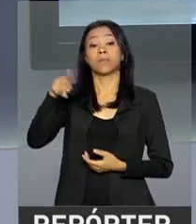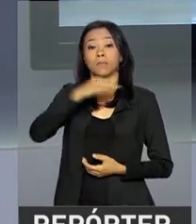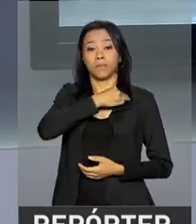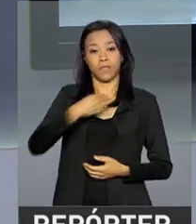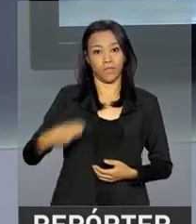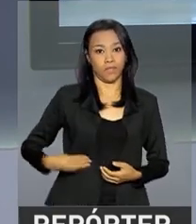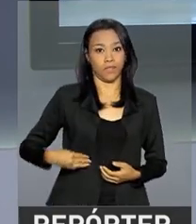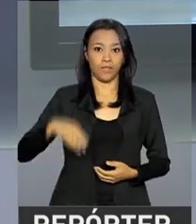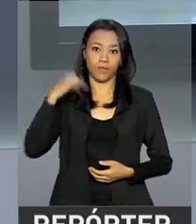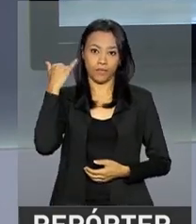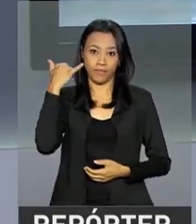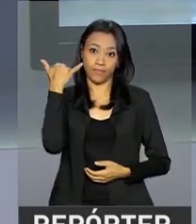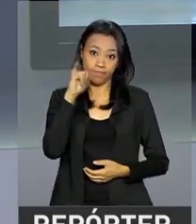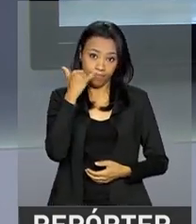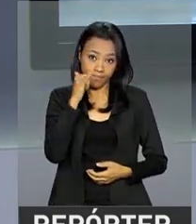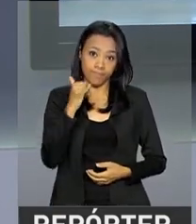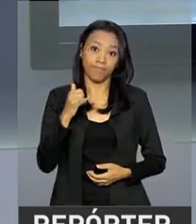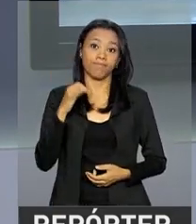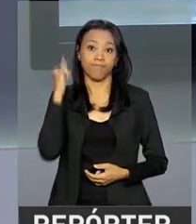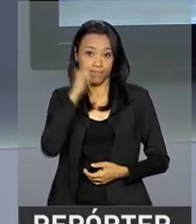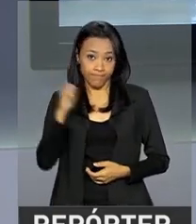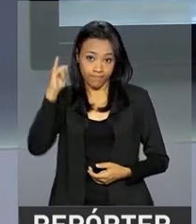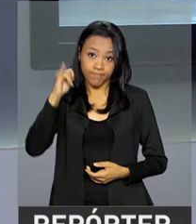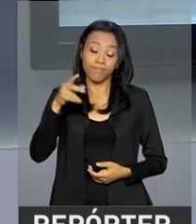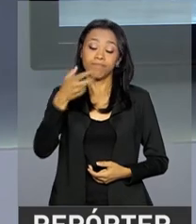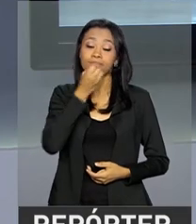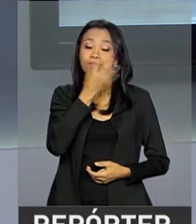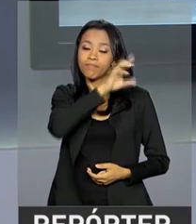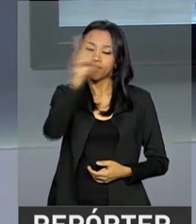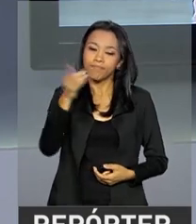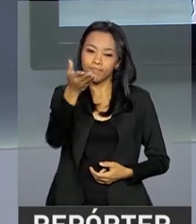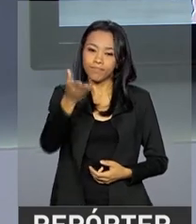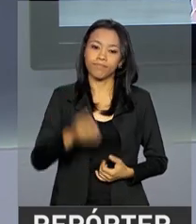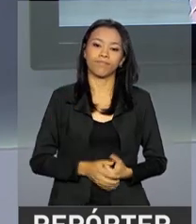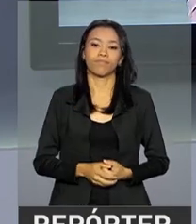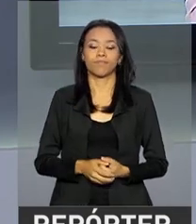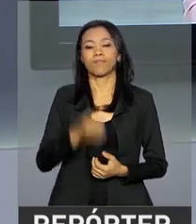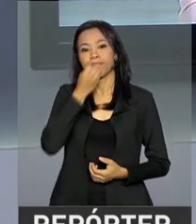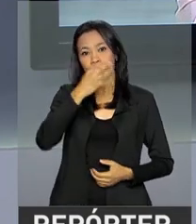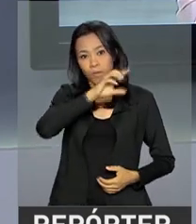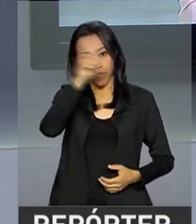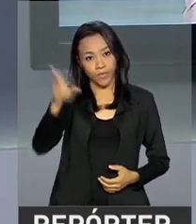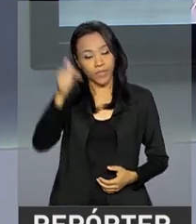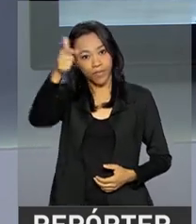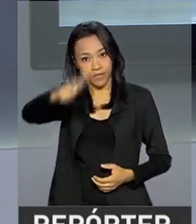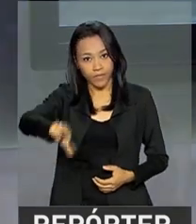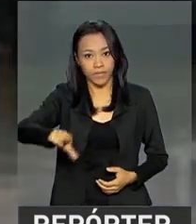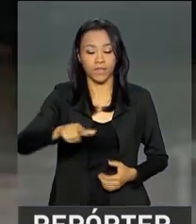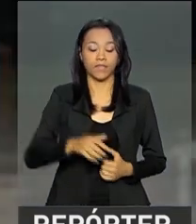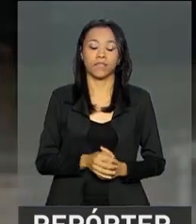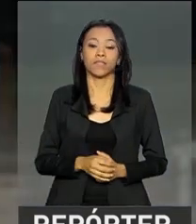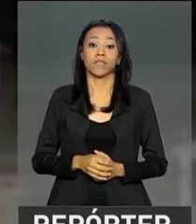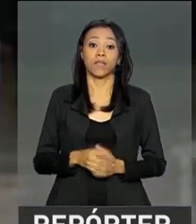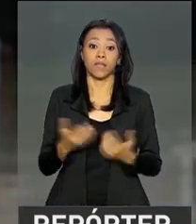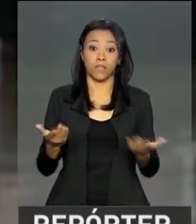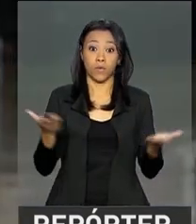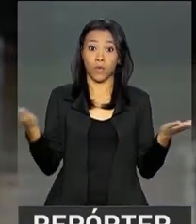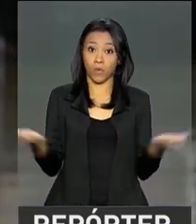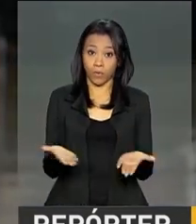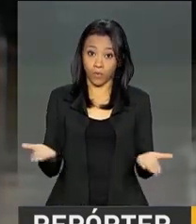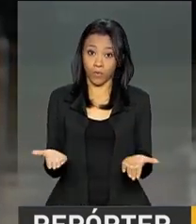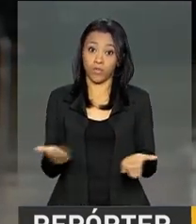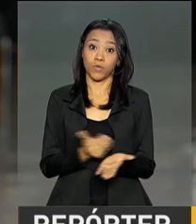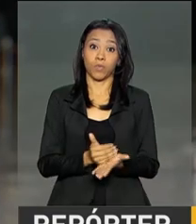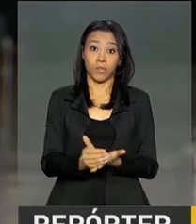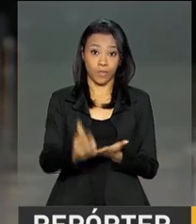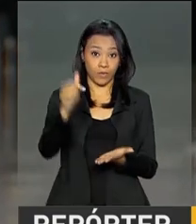Gabriela Noronha. Olá, Gabriela. Bom dia mais uma vez. Olá, Roberto. Bom dia mais uma vez. Olha, o dia já começou